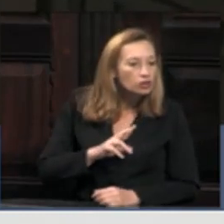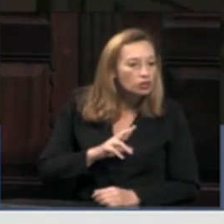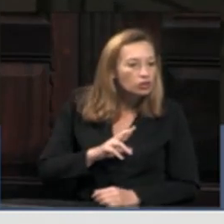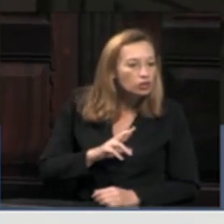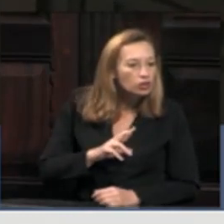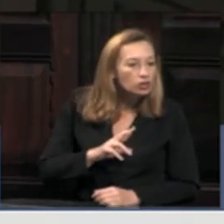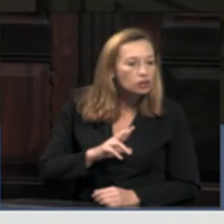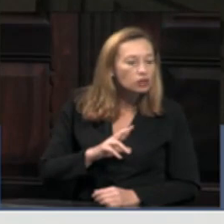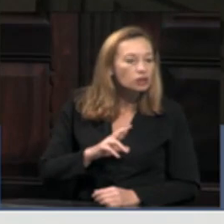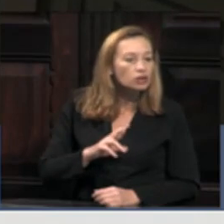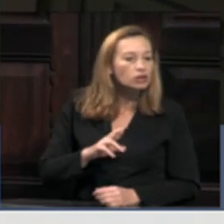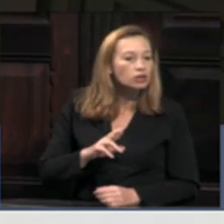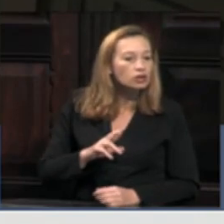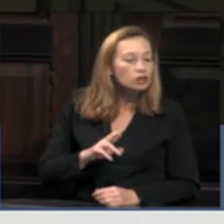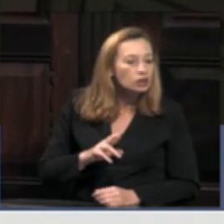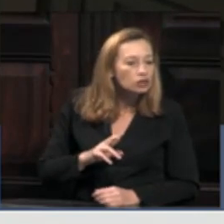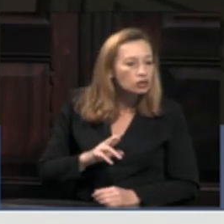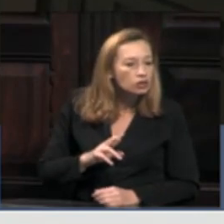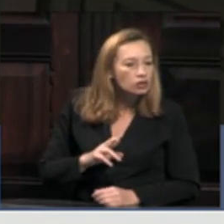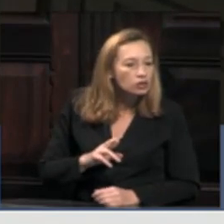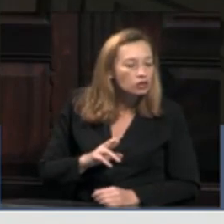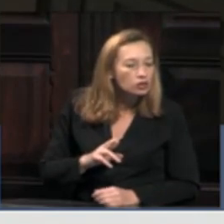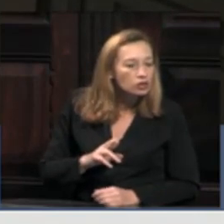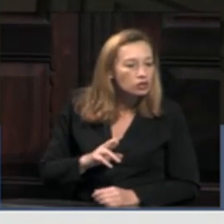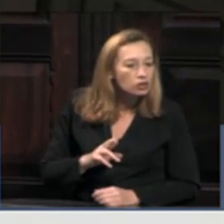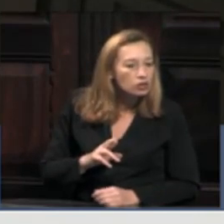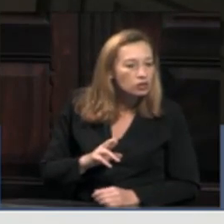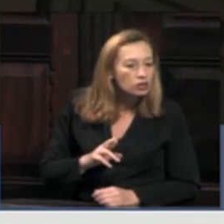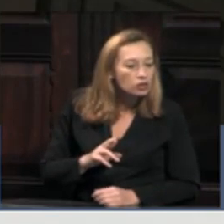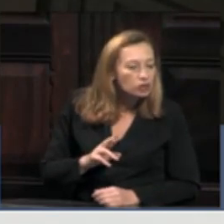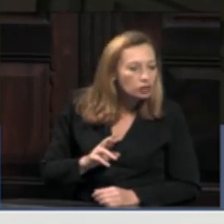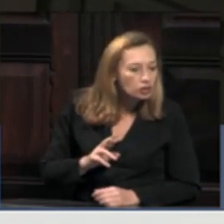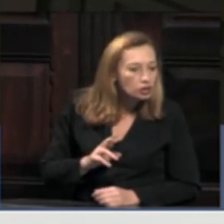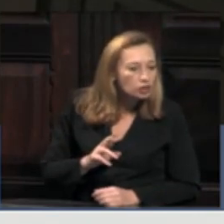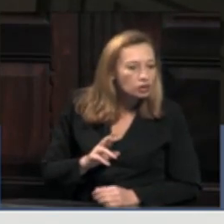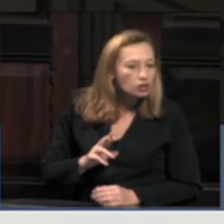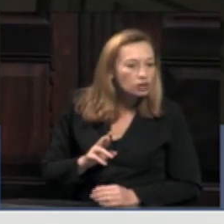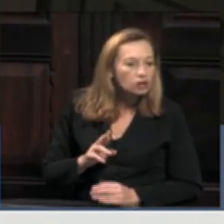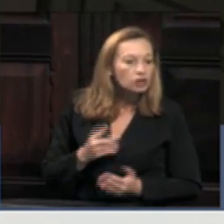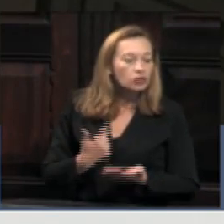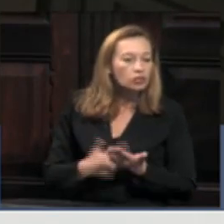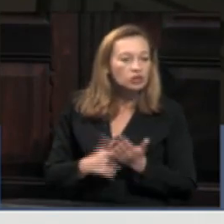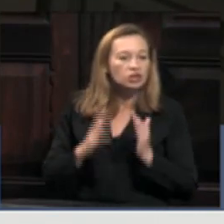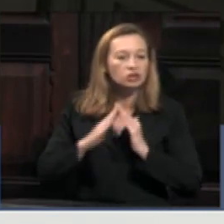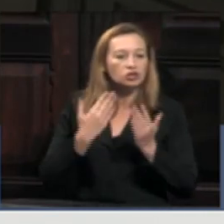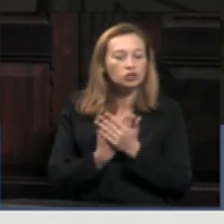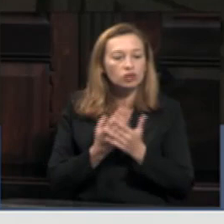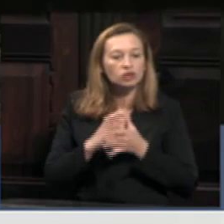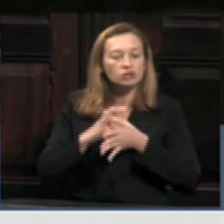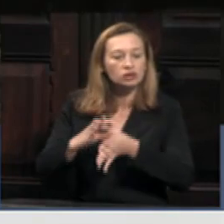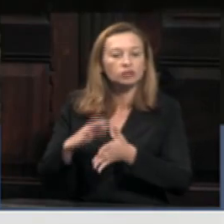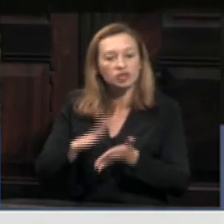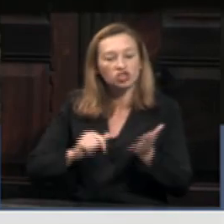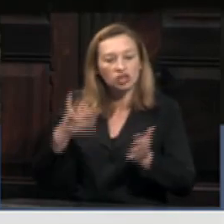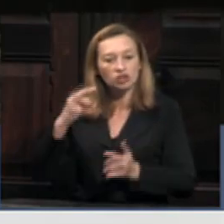parecer pela derrubada do veto. Meu parecer pela Comissão de Emendas Constitucionais e Veto é pela derrubada do veto.